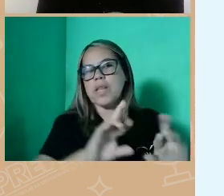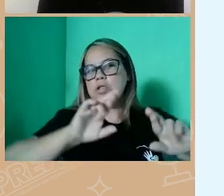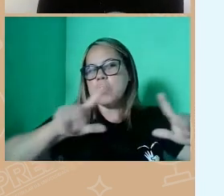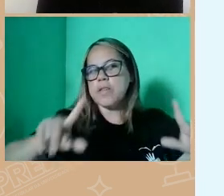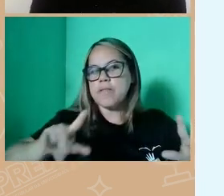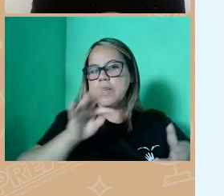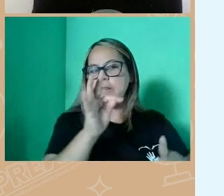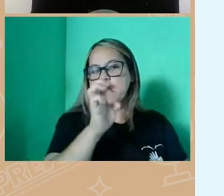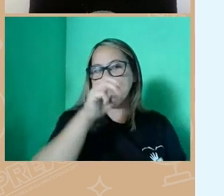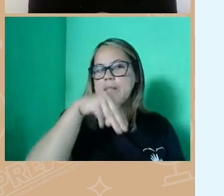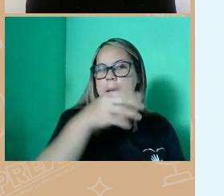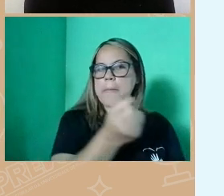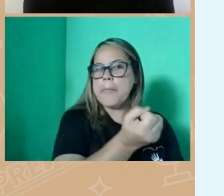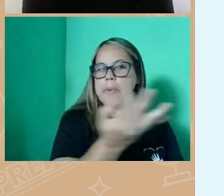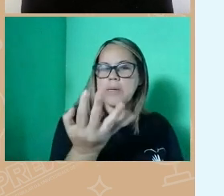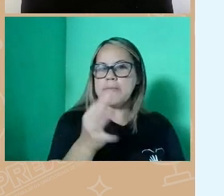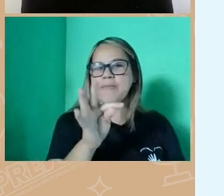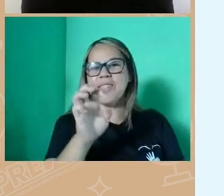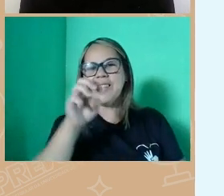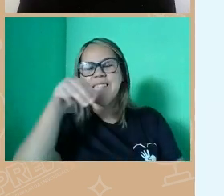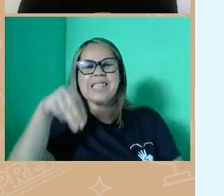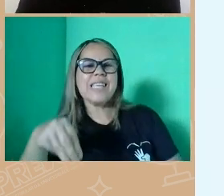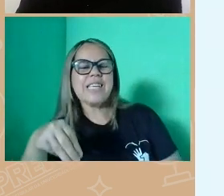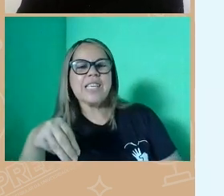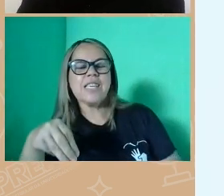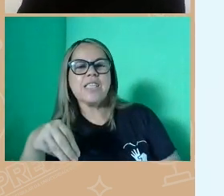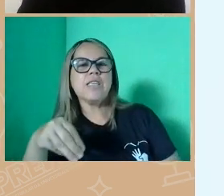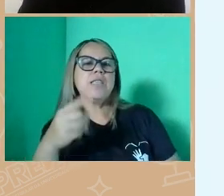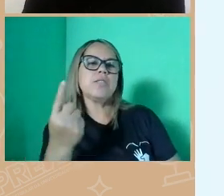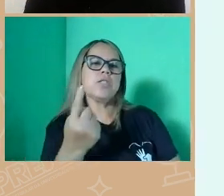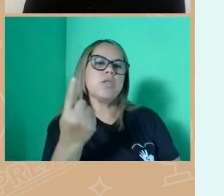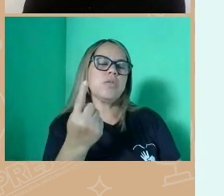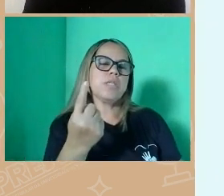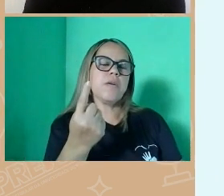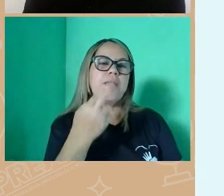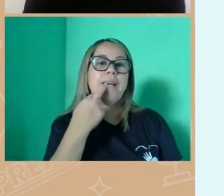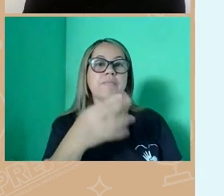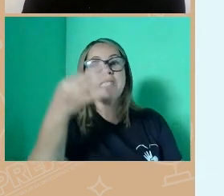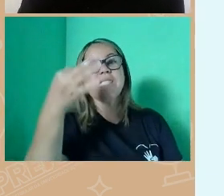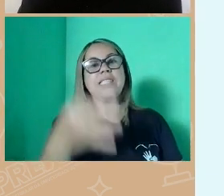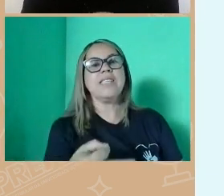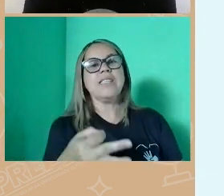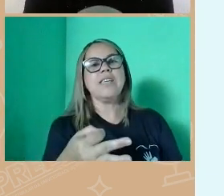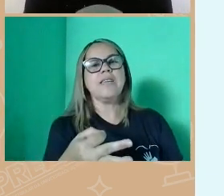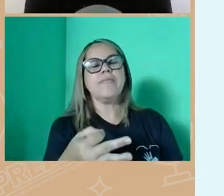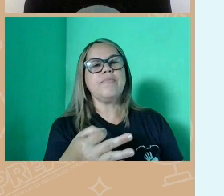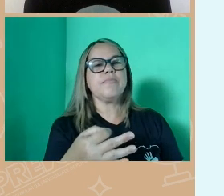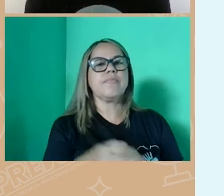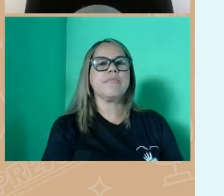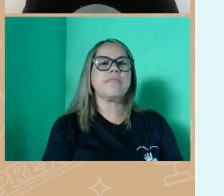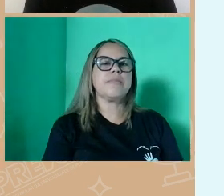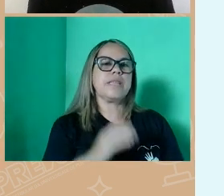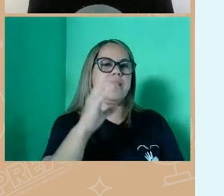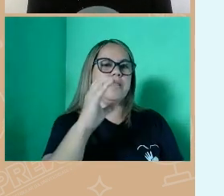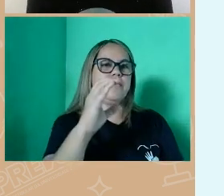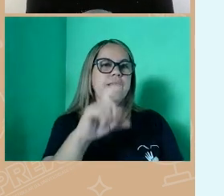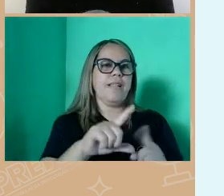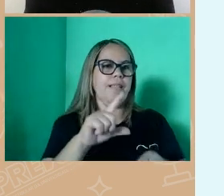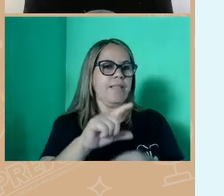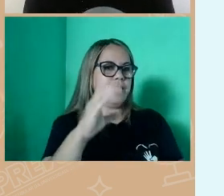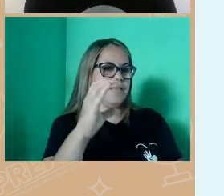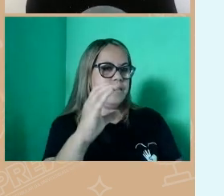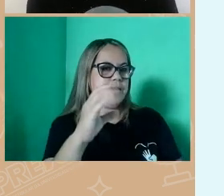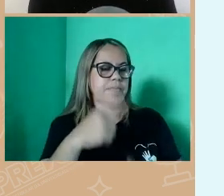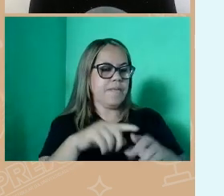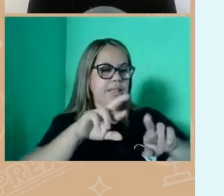acento plural, tem sem acento singular. Então, a resposta correta aqui é a letra C, né? Vai diferenciar